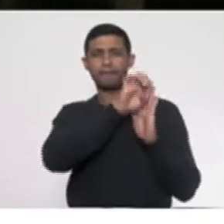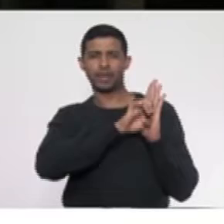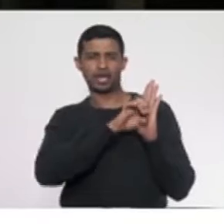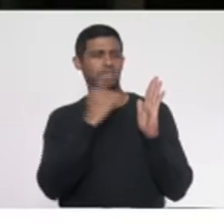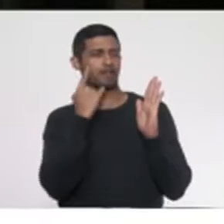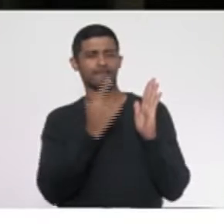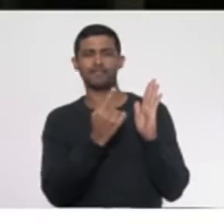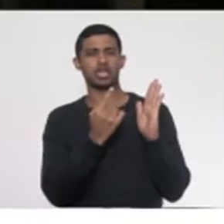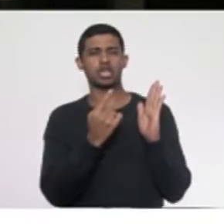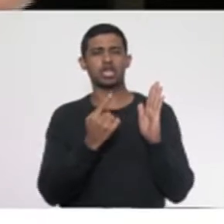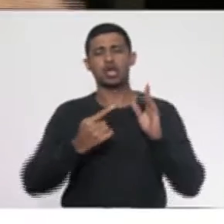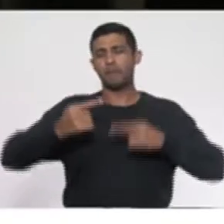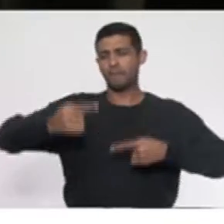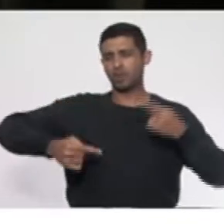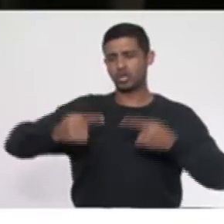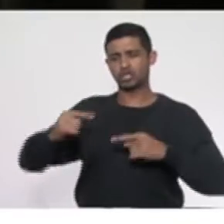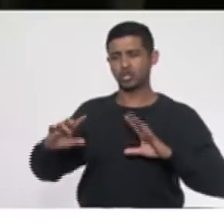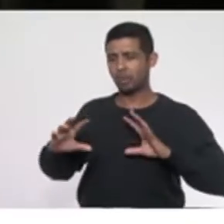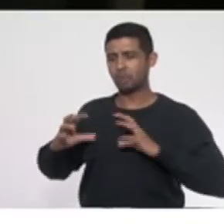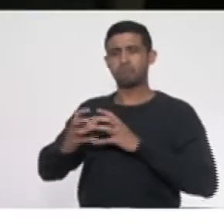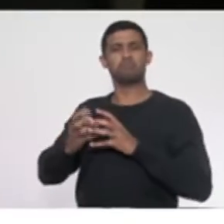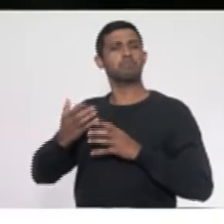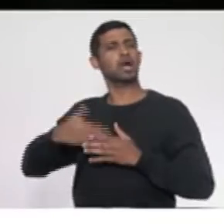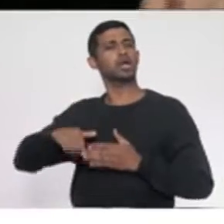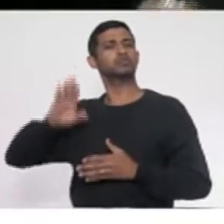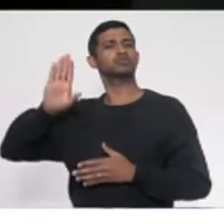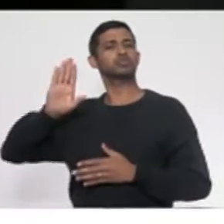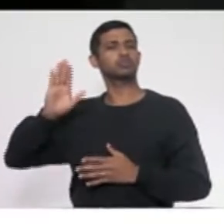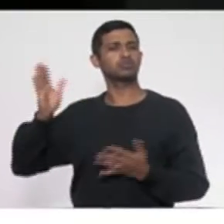fazendo política partidária, política